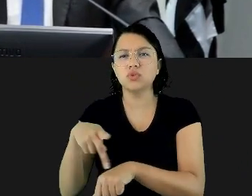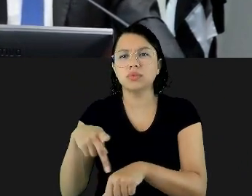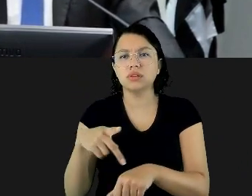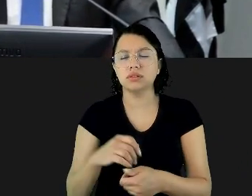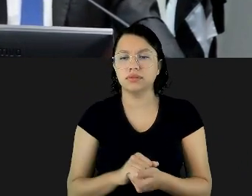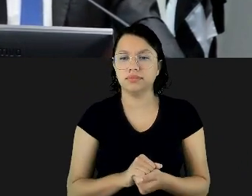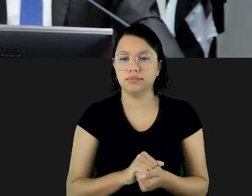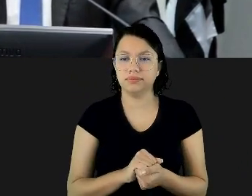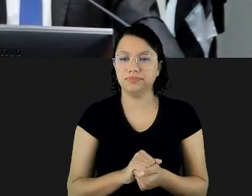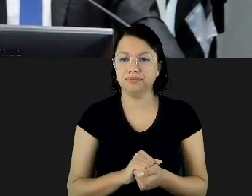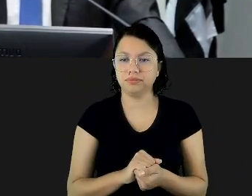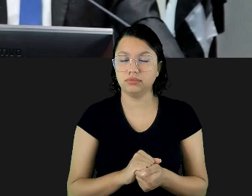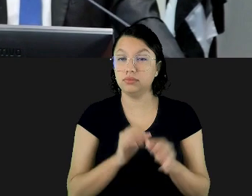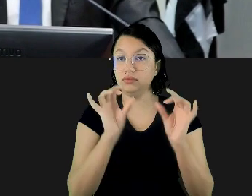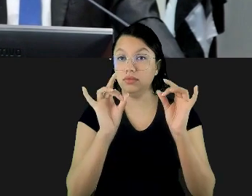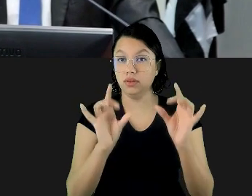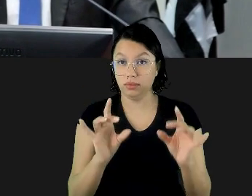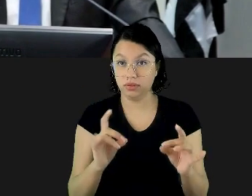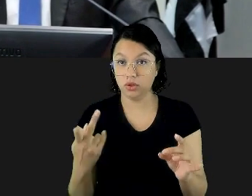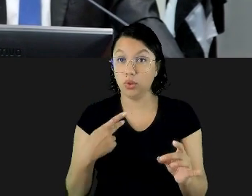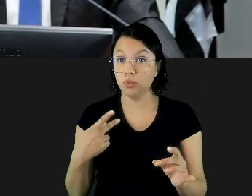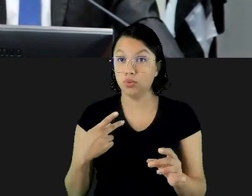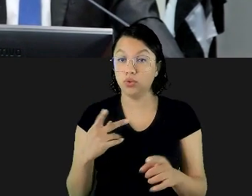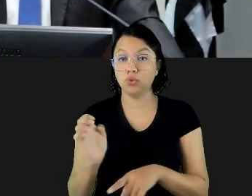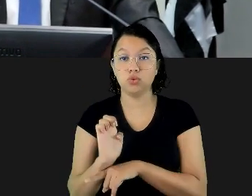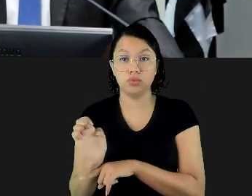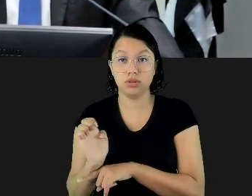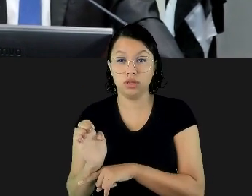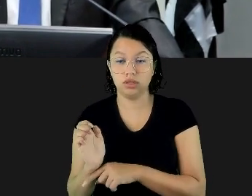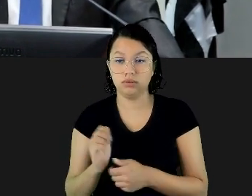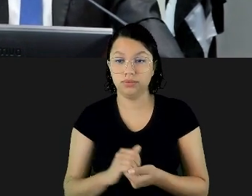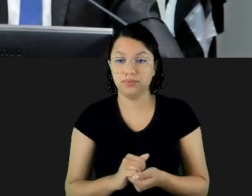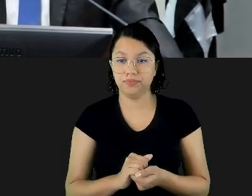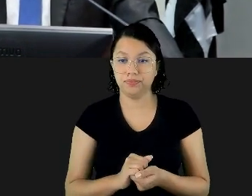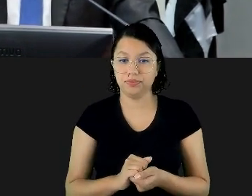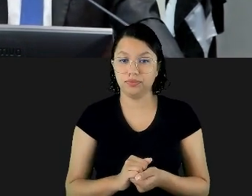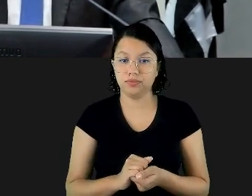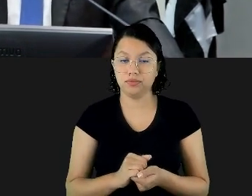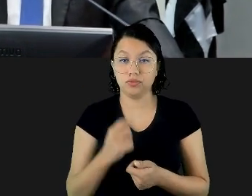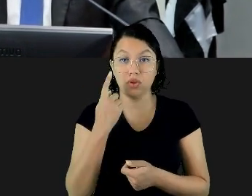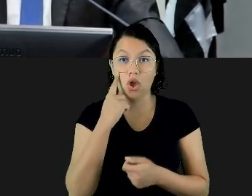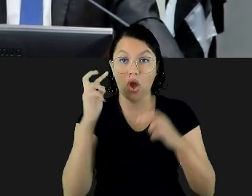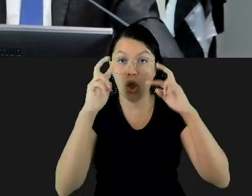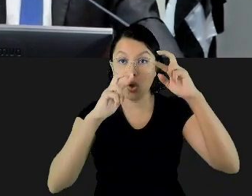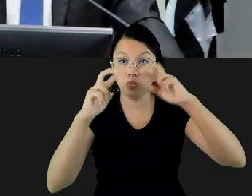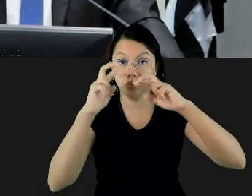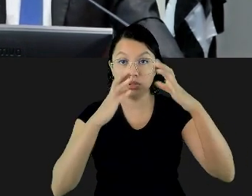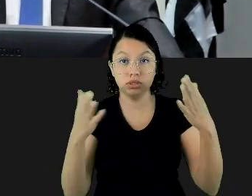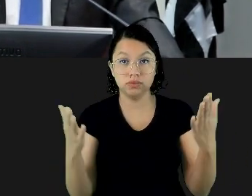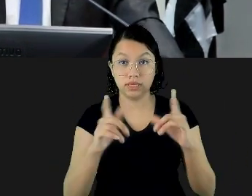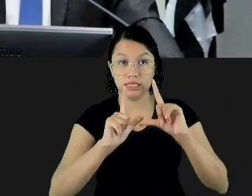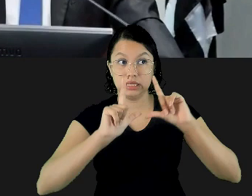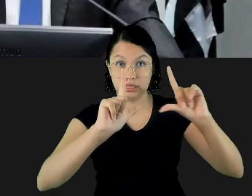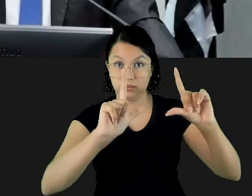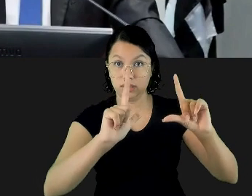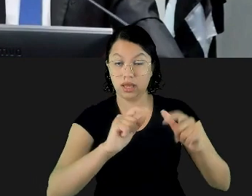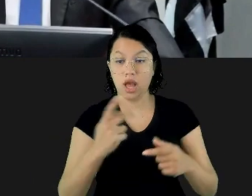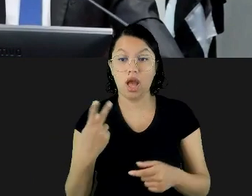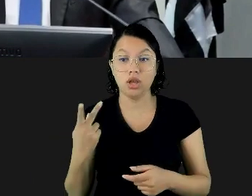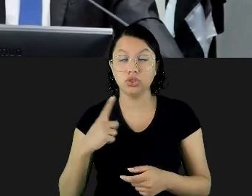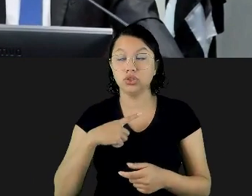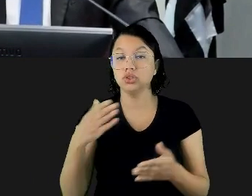em especial para o nosso estado. Se vocês observarem essa imagem, a gente tem aqui